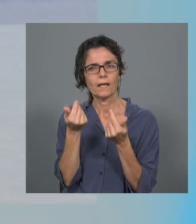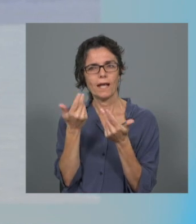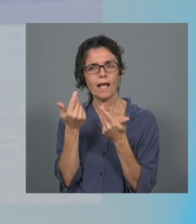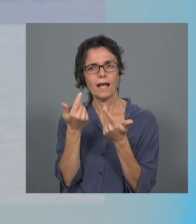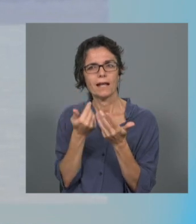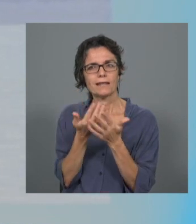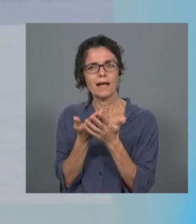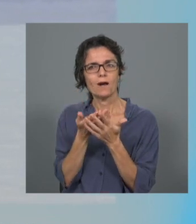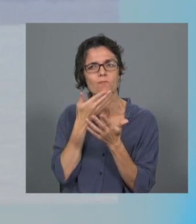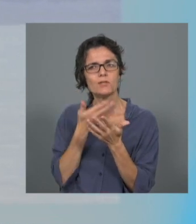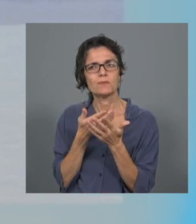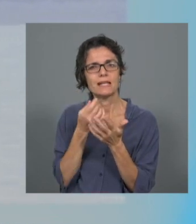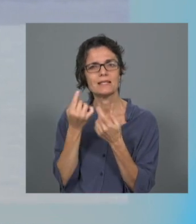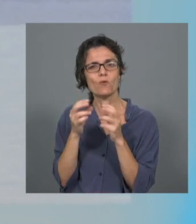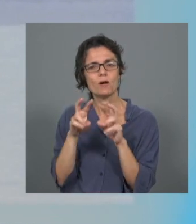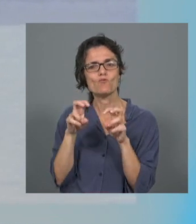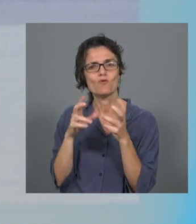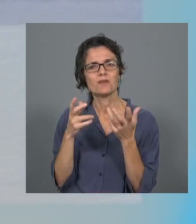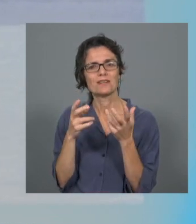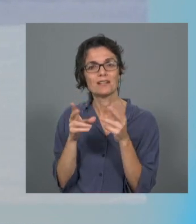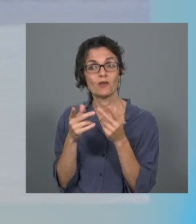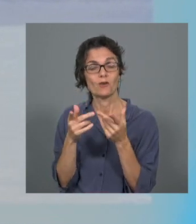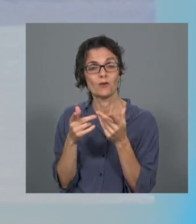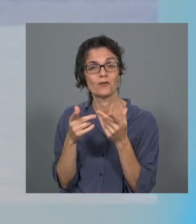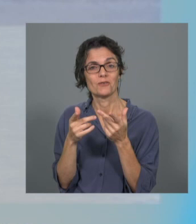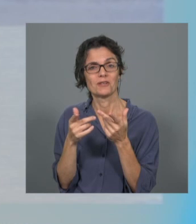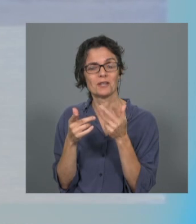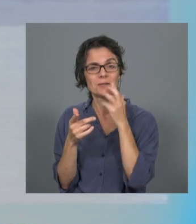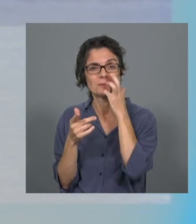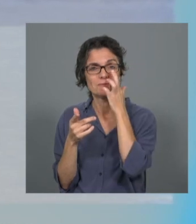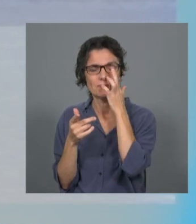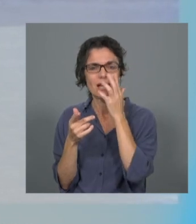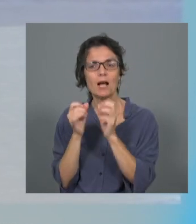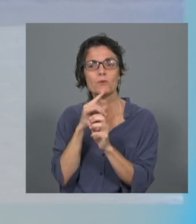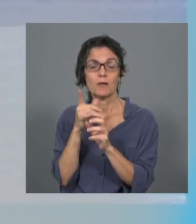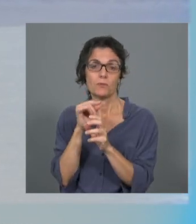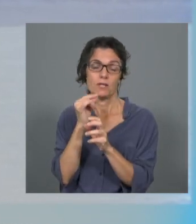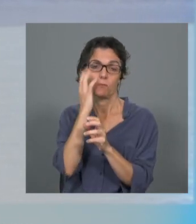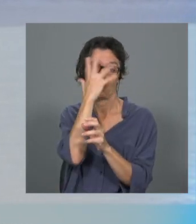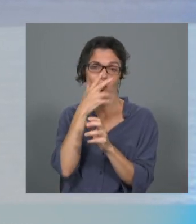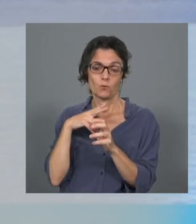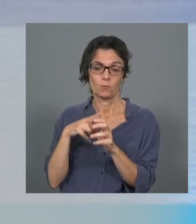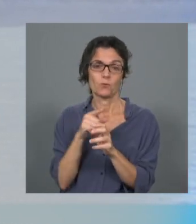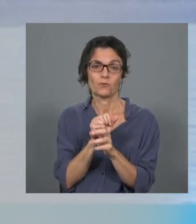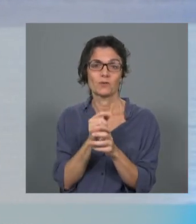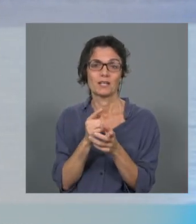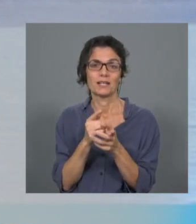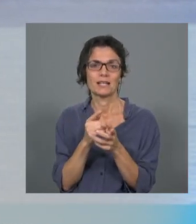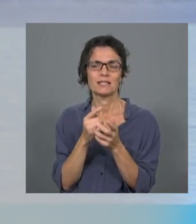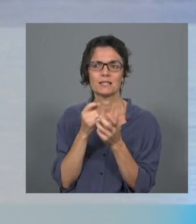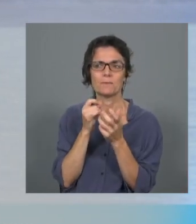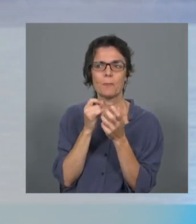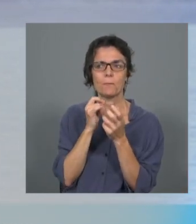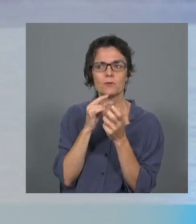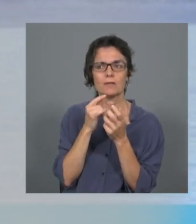uma experiência, às vezes, e particularmente os portugueses, a revisitarem uma fenomenologia que às